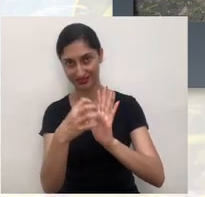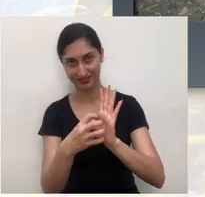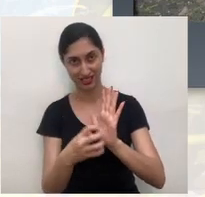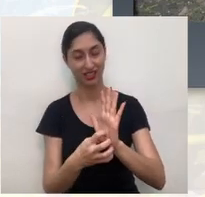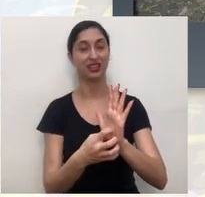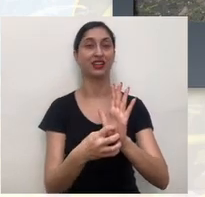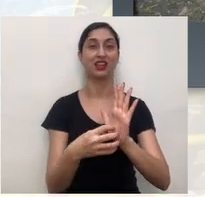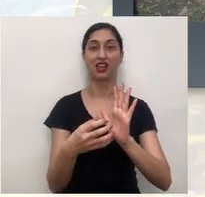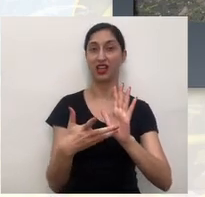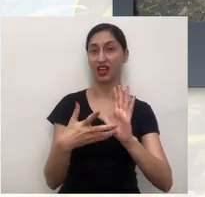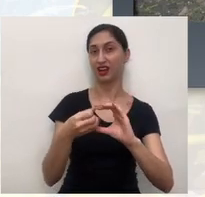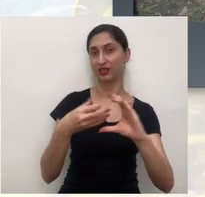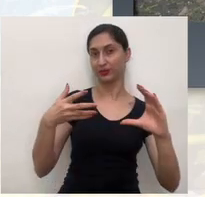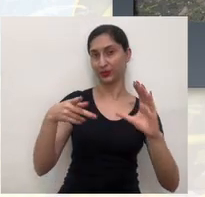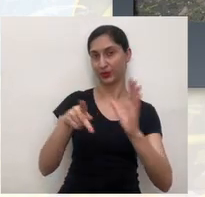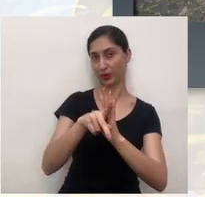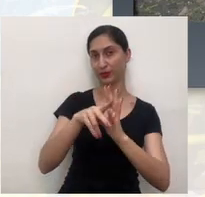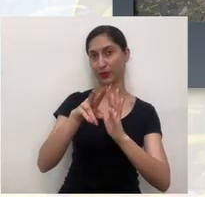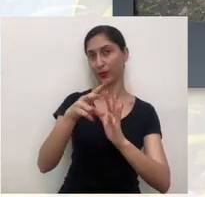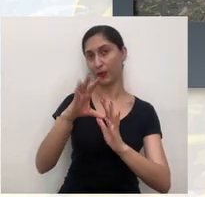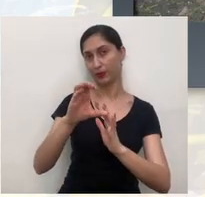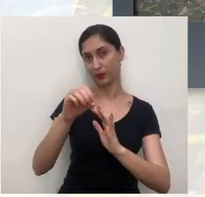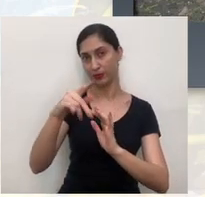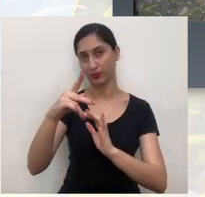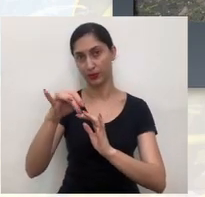de composição aqui. Né?